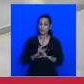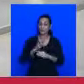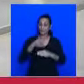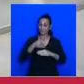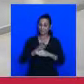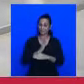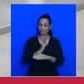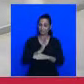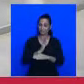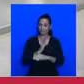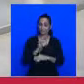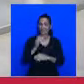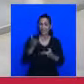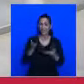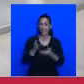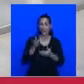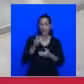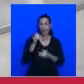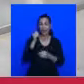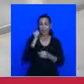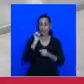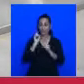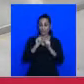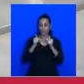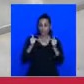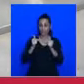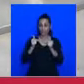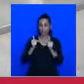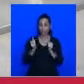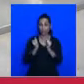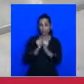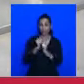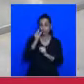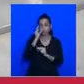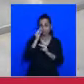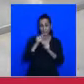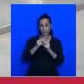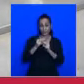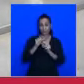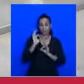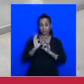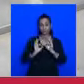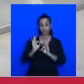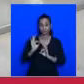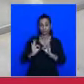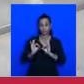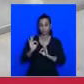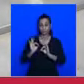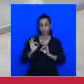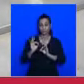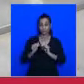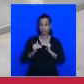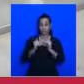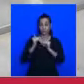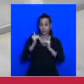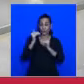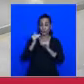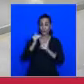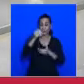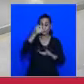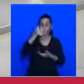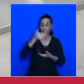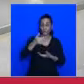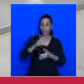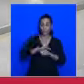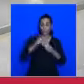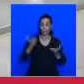validado. Agora, a Beth, nossa garota da sorte, e o Diogo, nosso colega da Caixa, realizarão o procedimento de